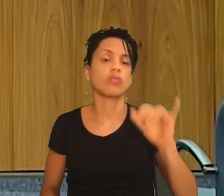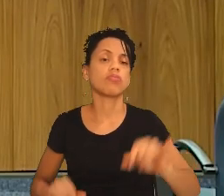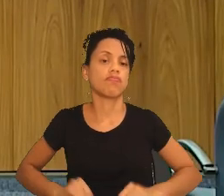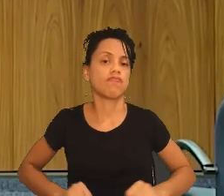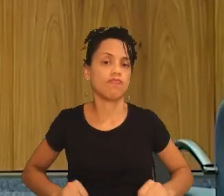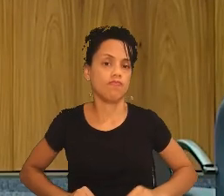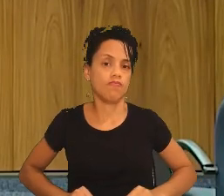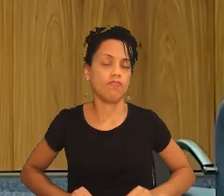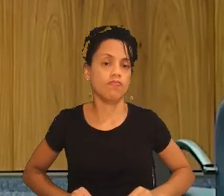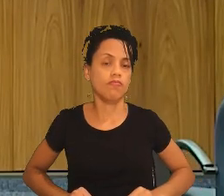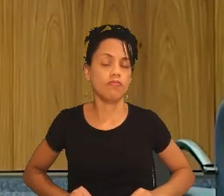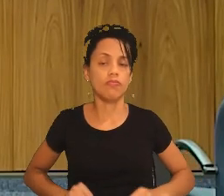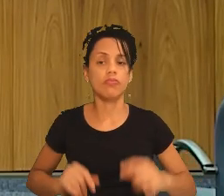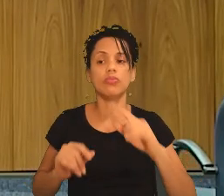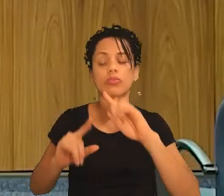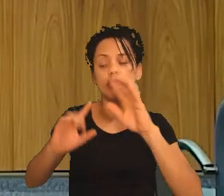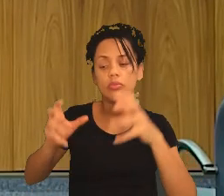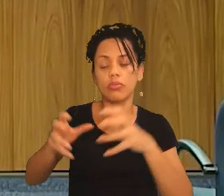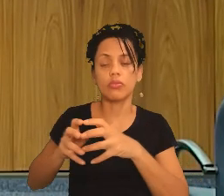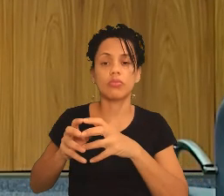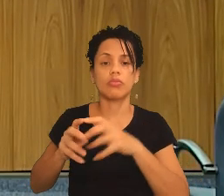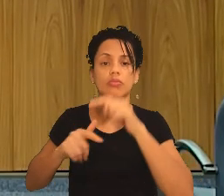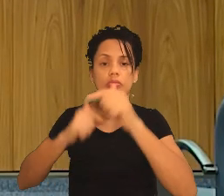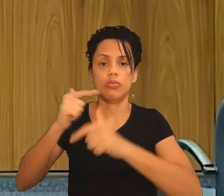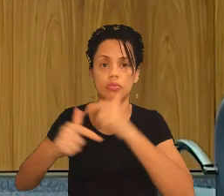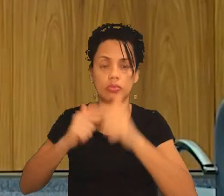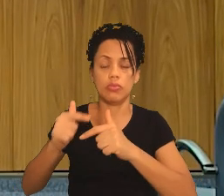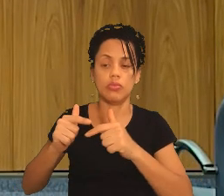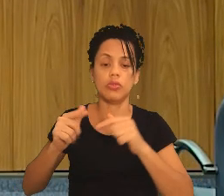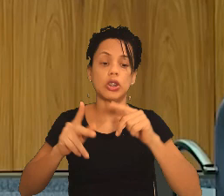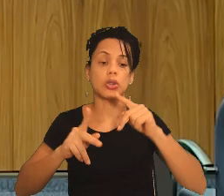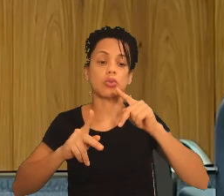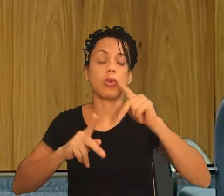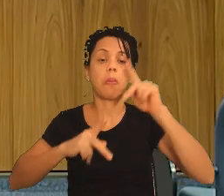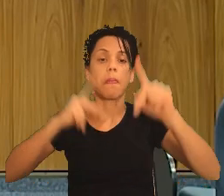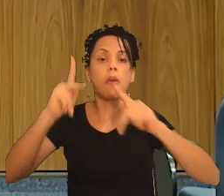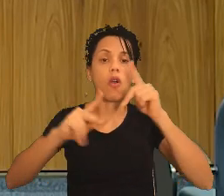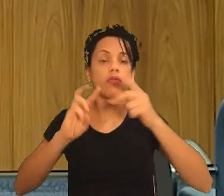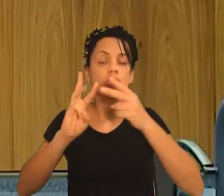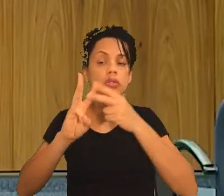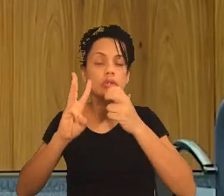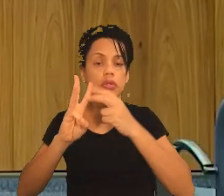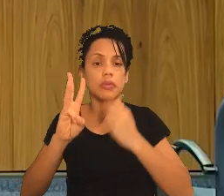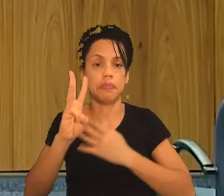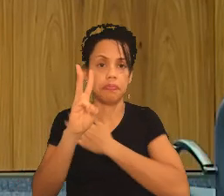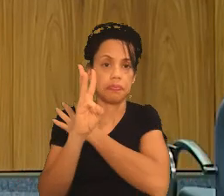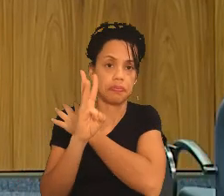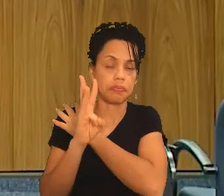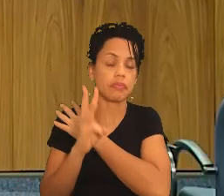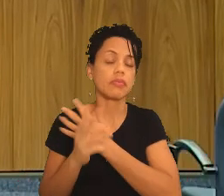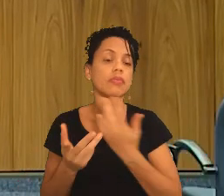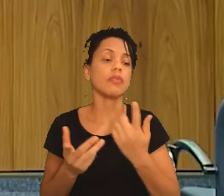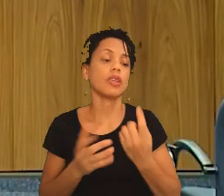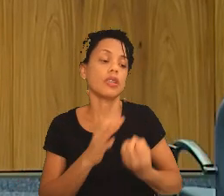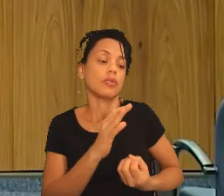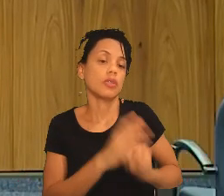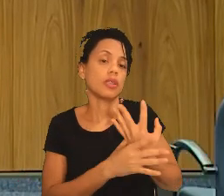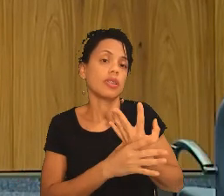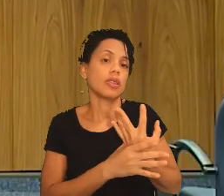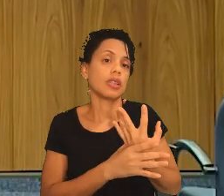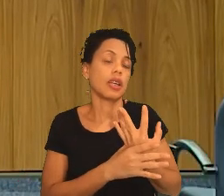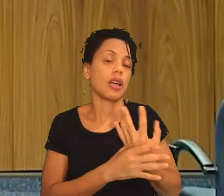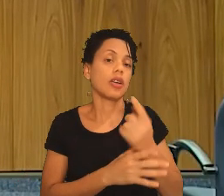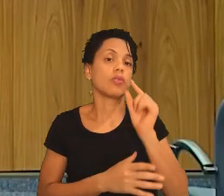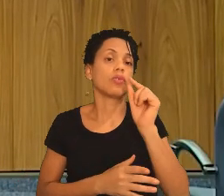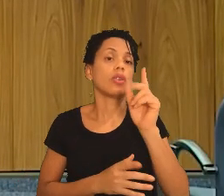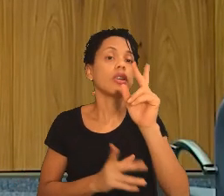como a vulnerabilidade a que diversos grupos, como os CRENAC, sofrem, né? O nosso grupo de